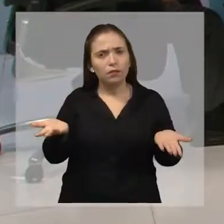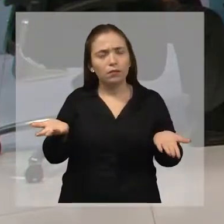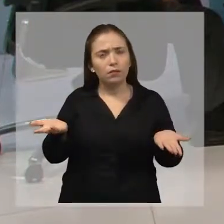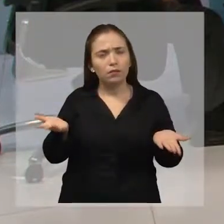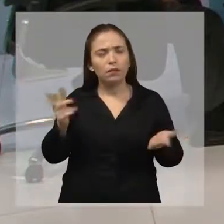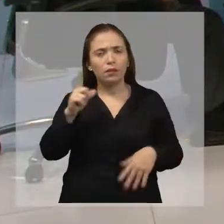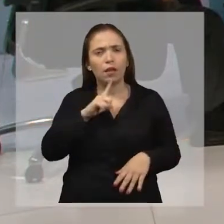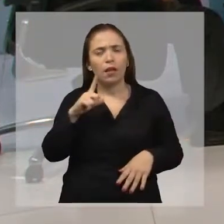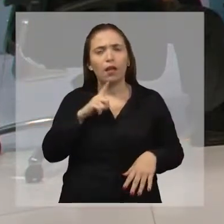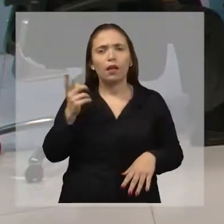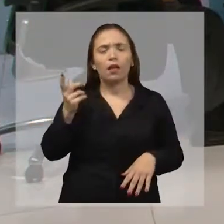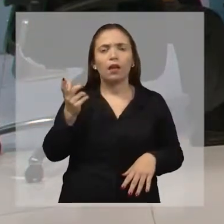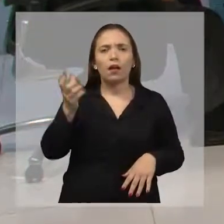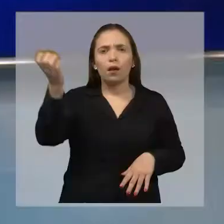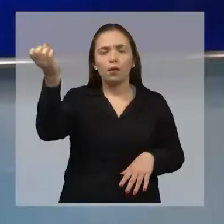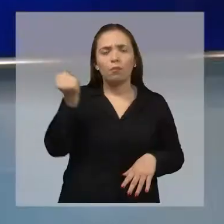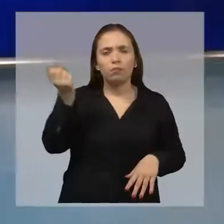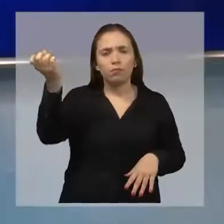E viu que se ele não